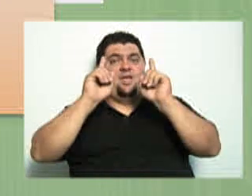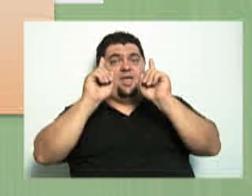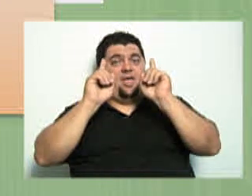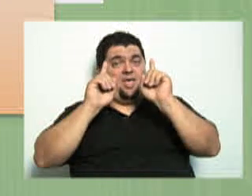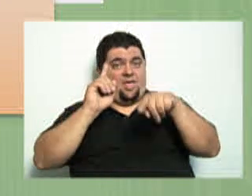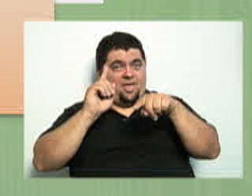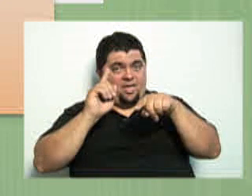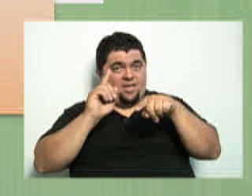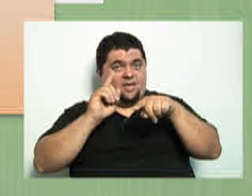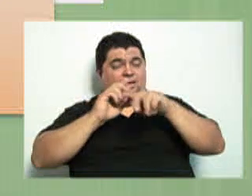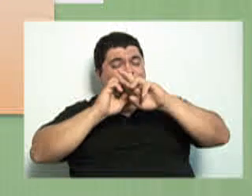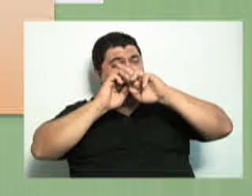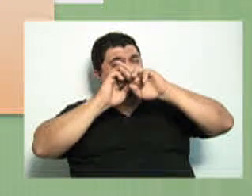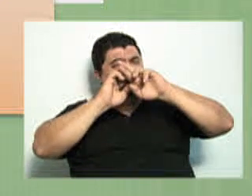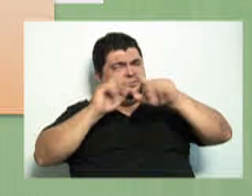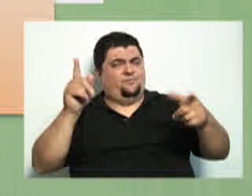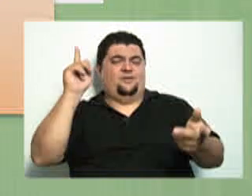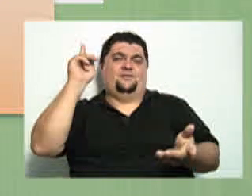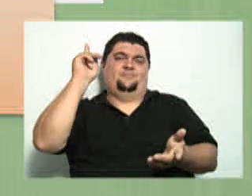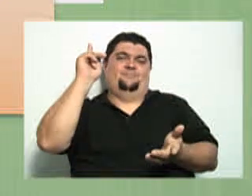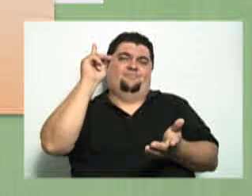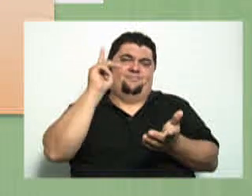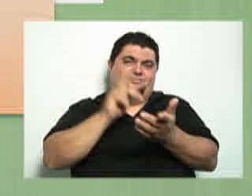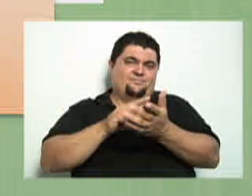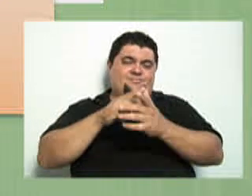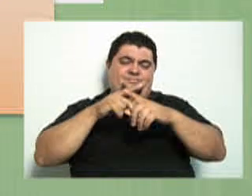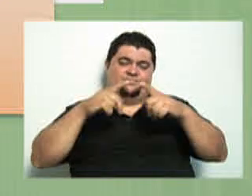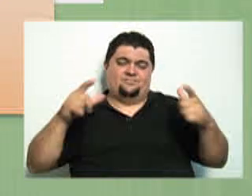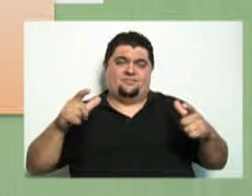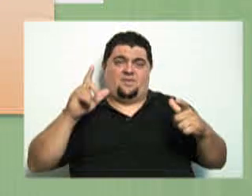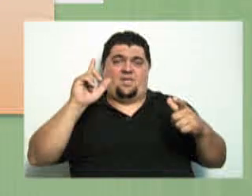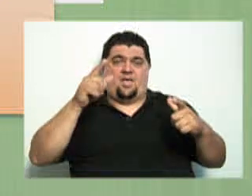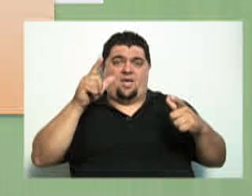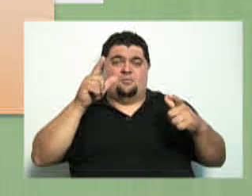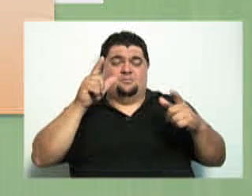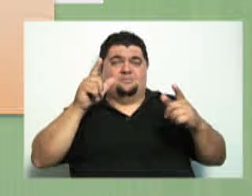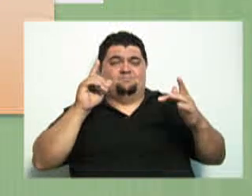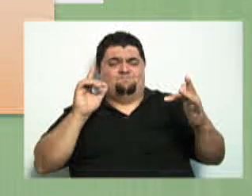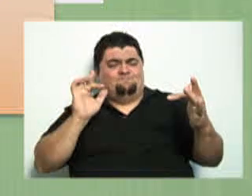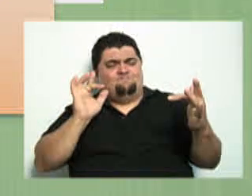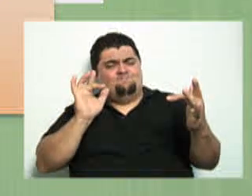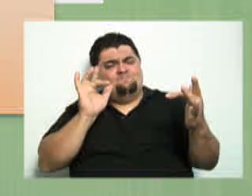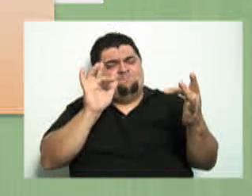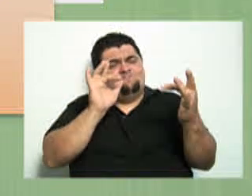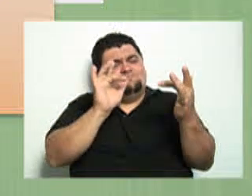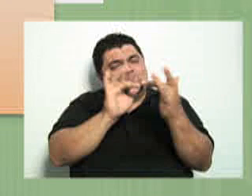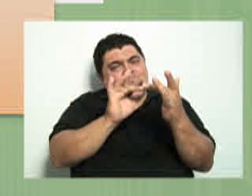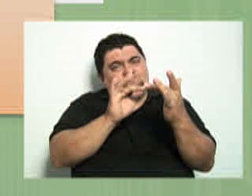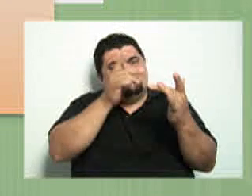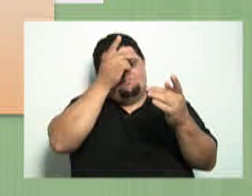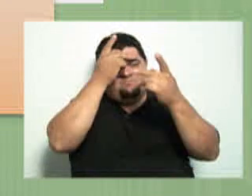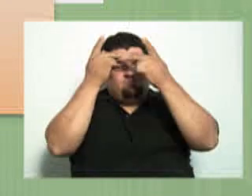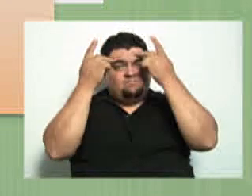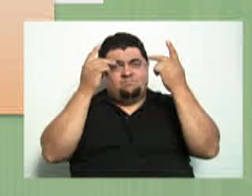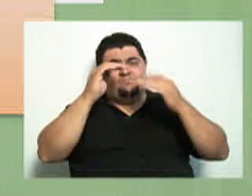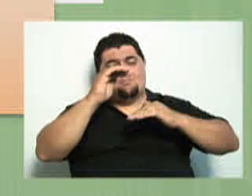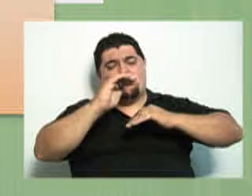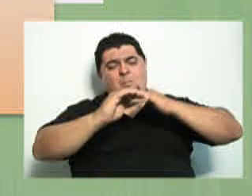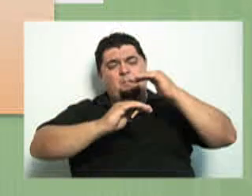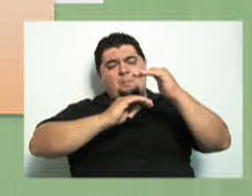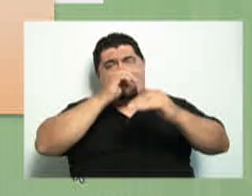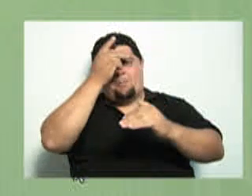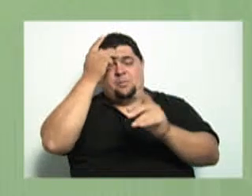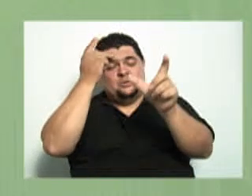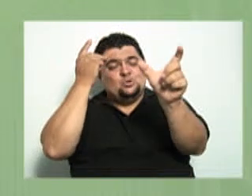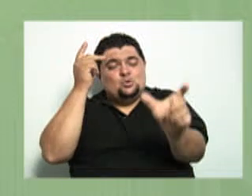mesmo algo diferente, que envolve conectar as pessoas e envolve desenvolver as